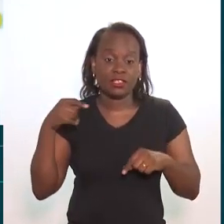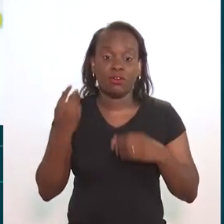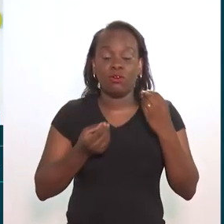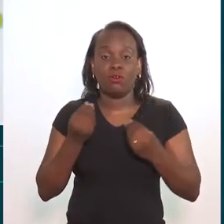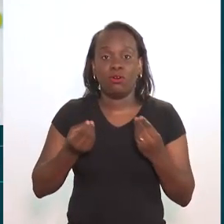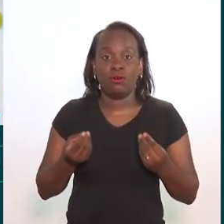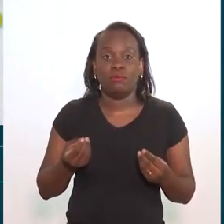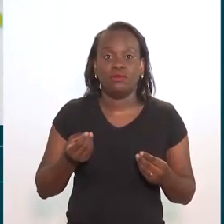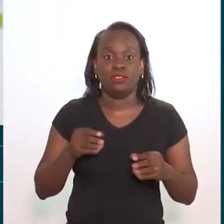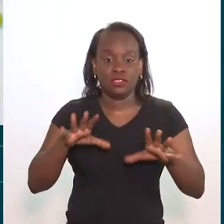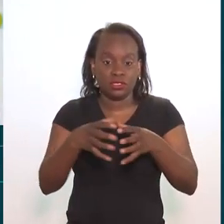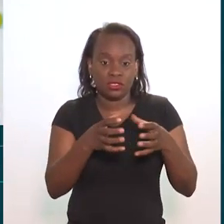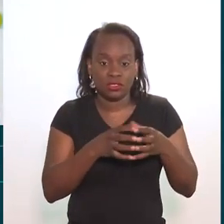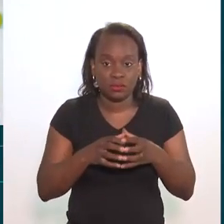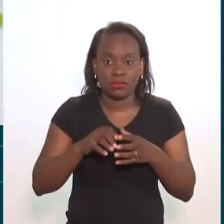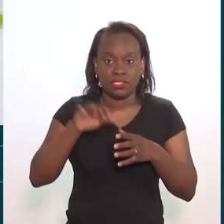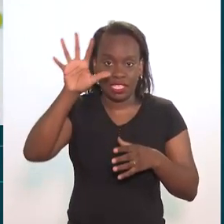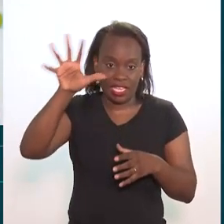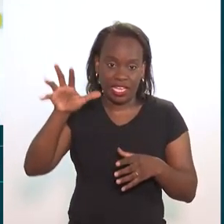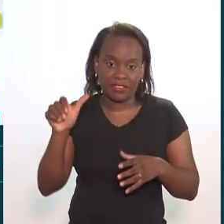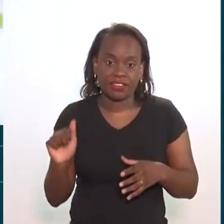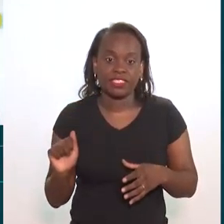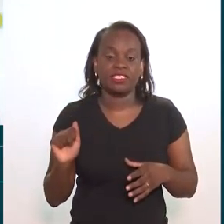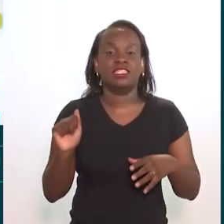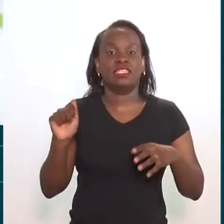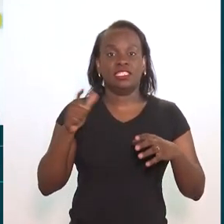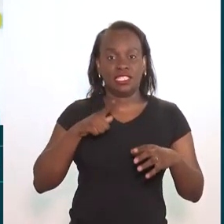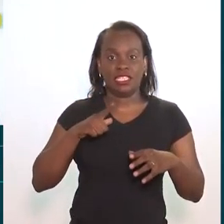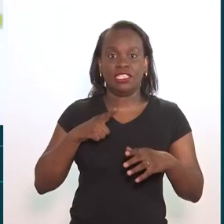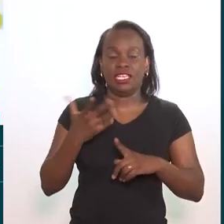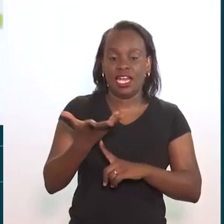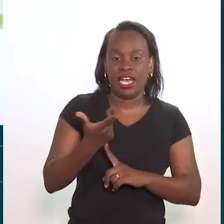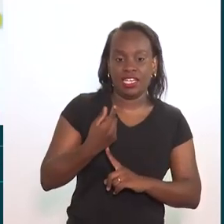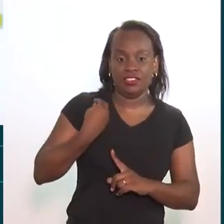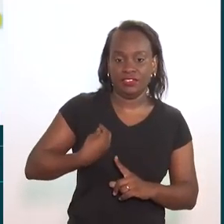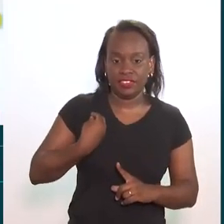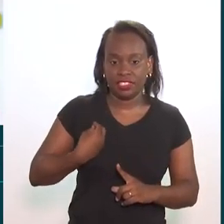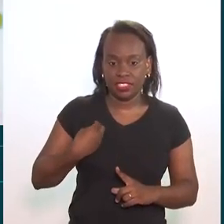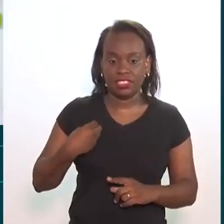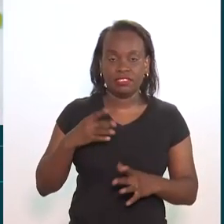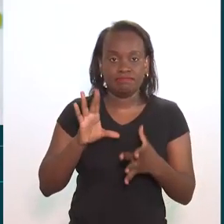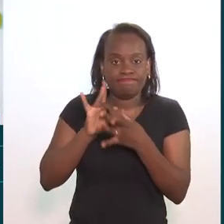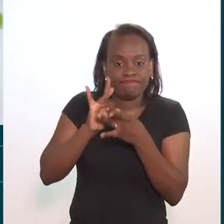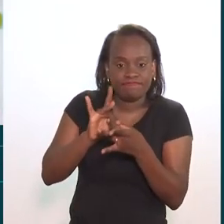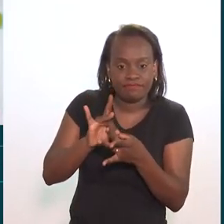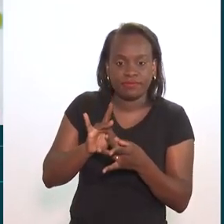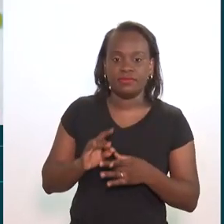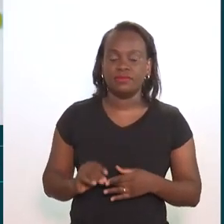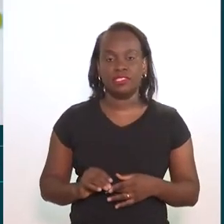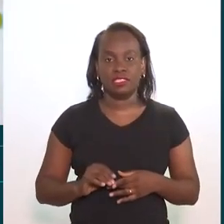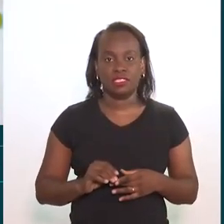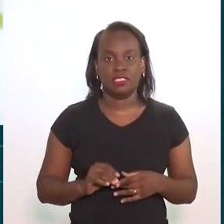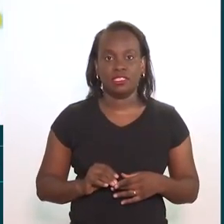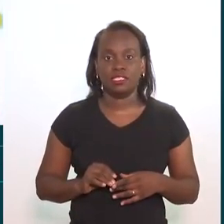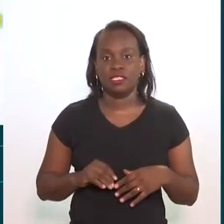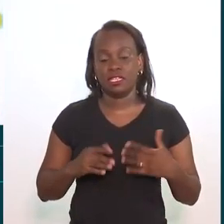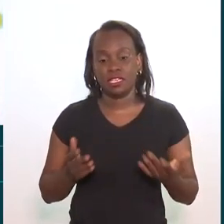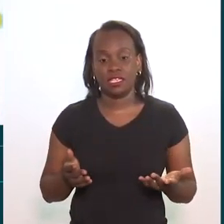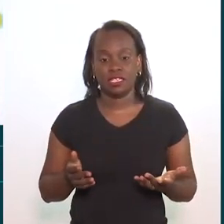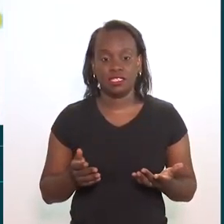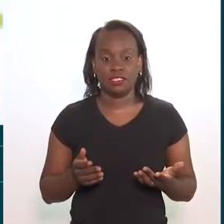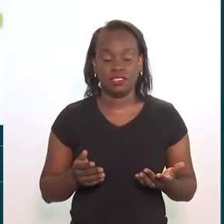aqui, como nas comunidades africanas, né? Arte e vida estão muito imbricados, né?